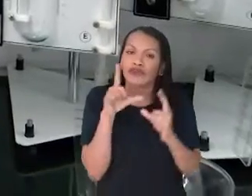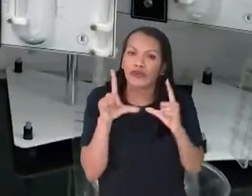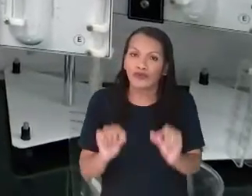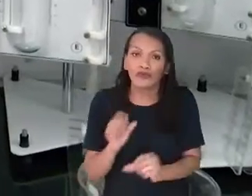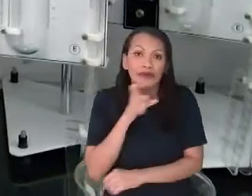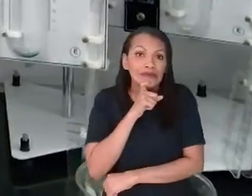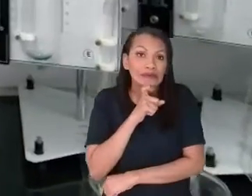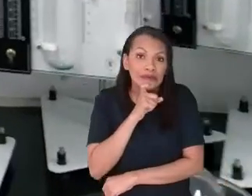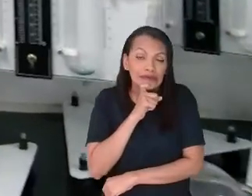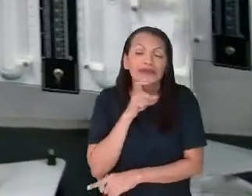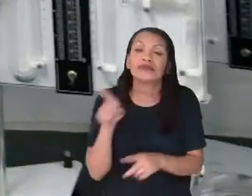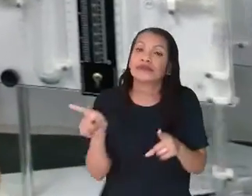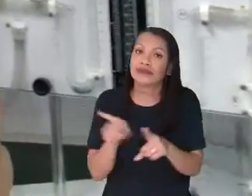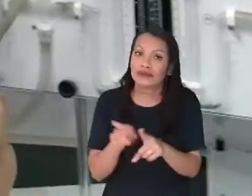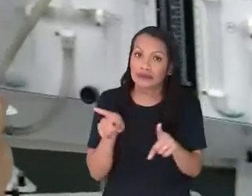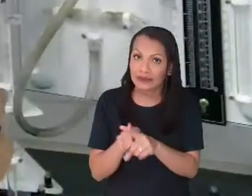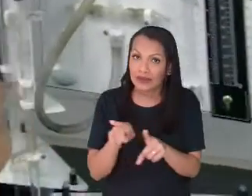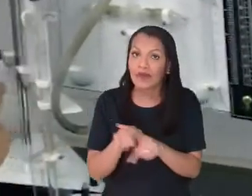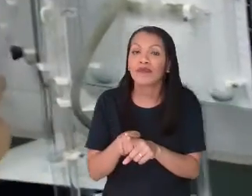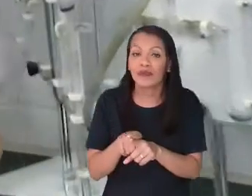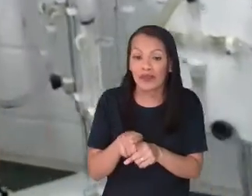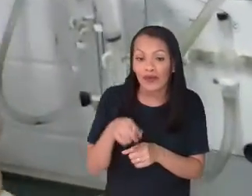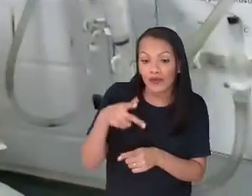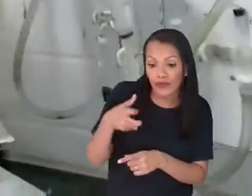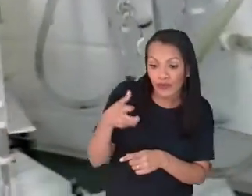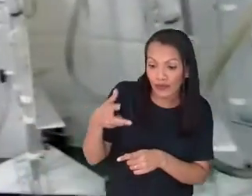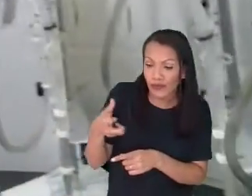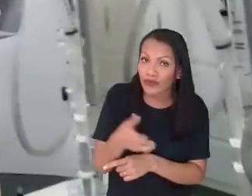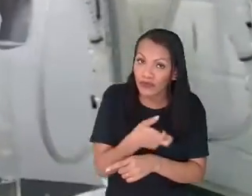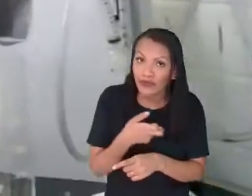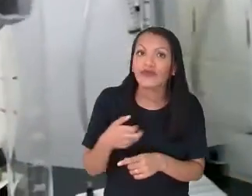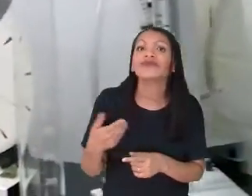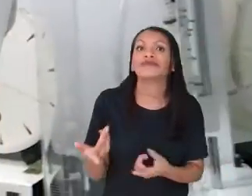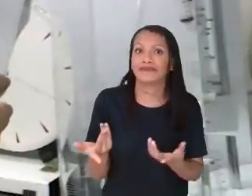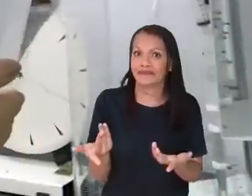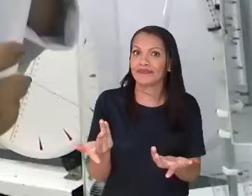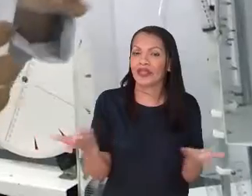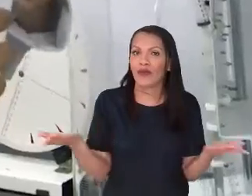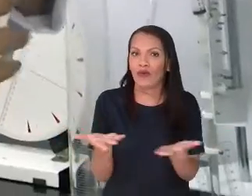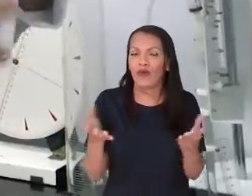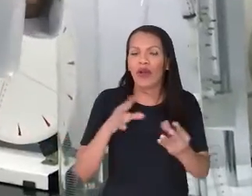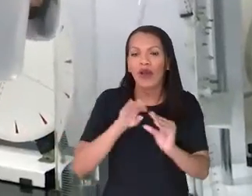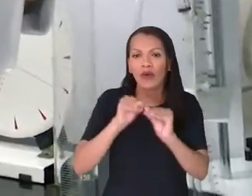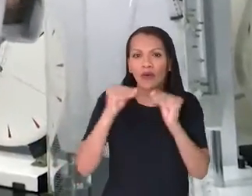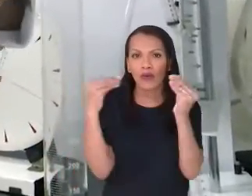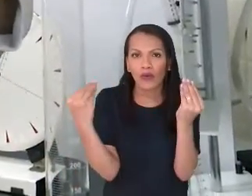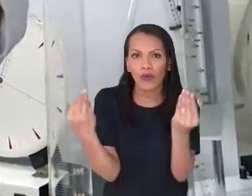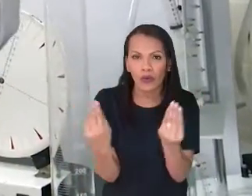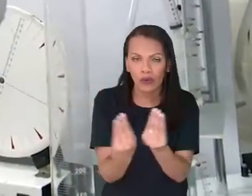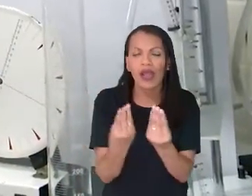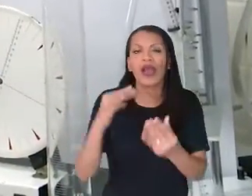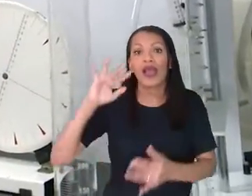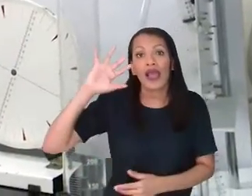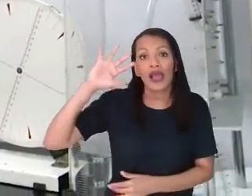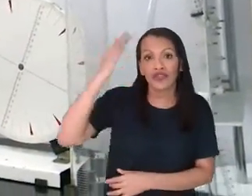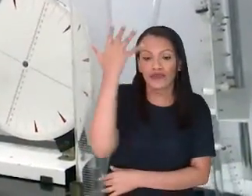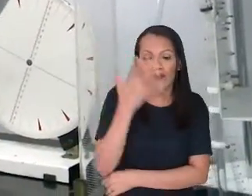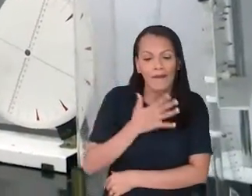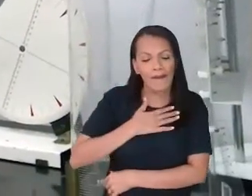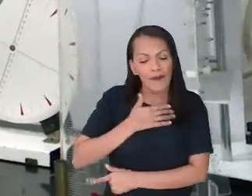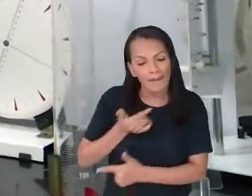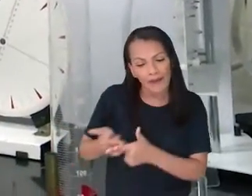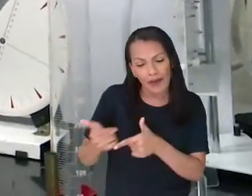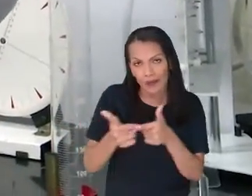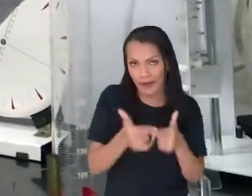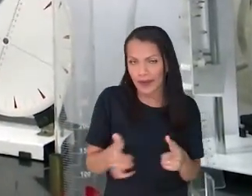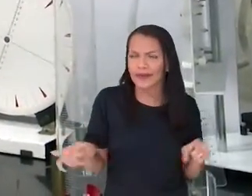para poder lançar aí uma substância que venha de imediato, né, a resolver o meu problema. Também, se eu